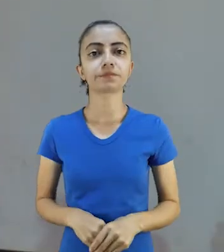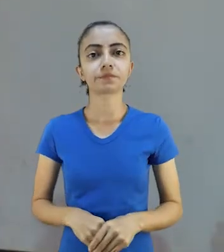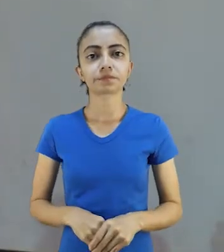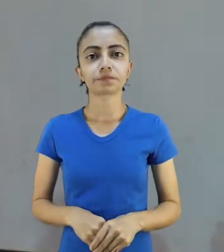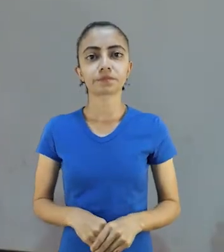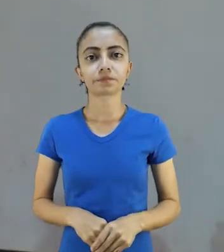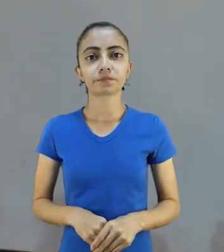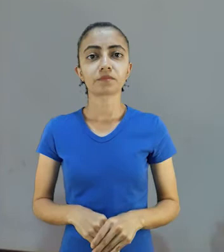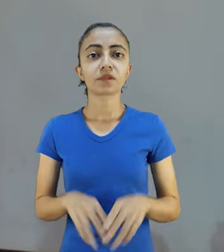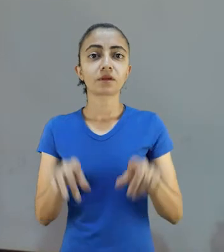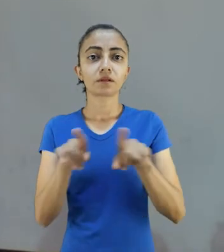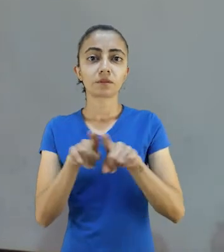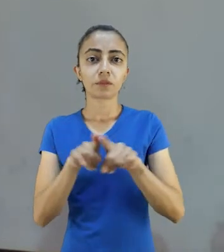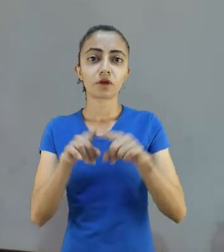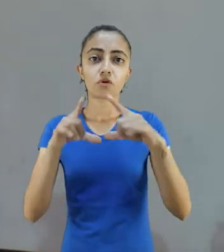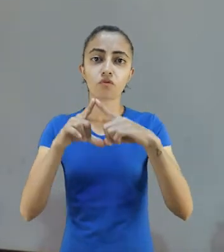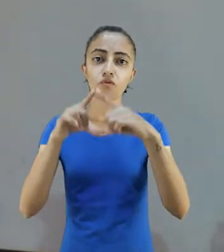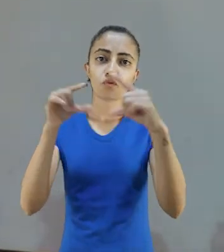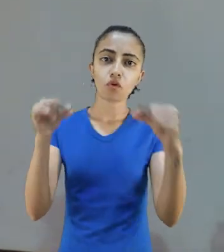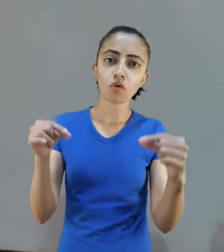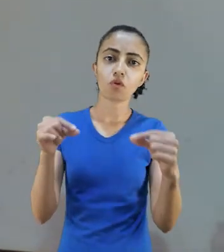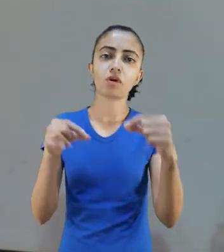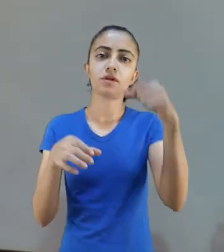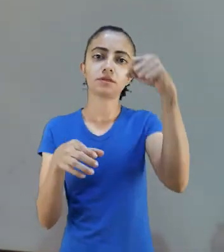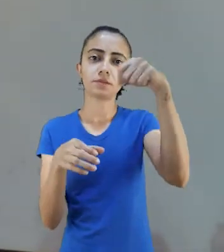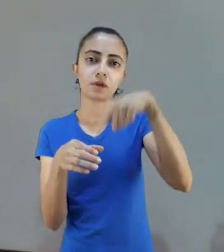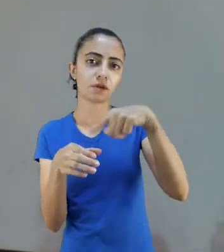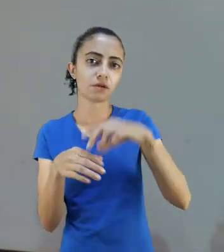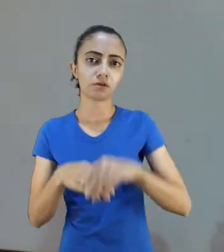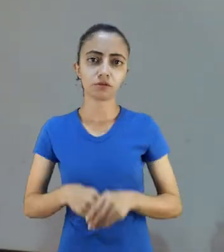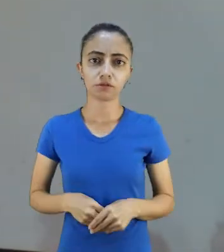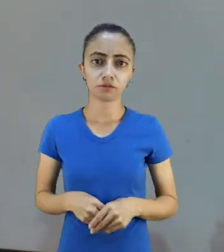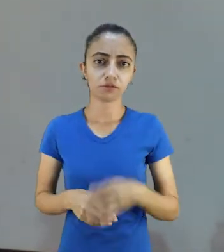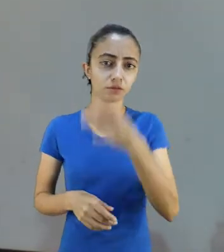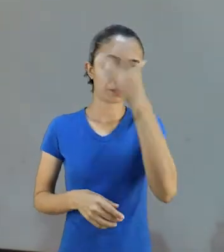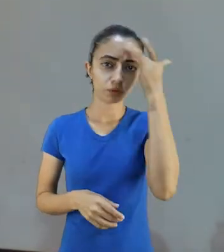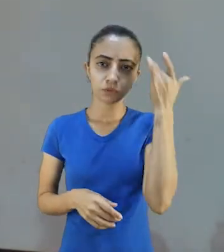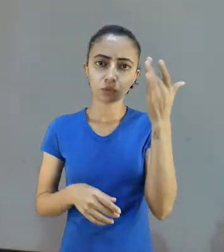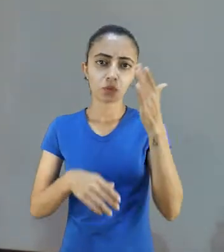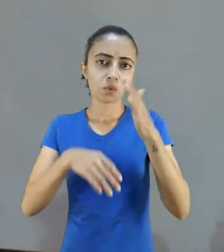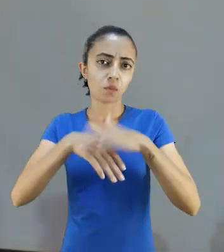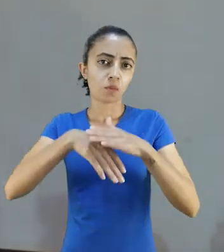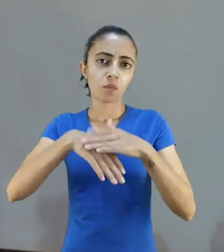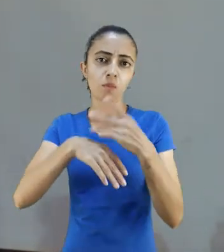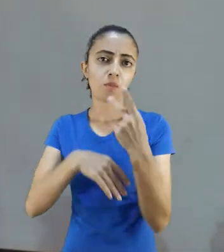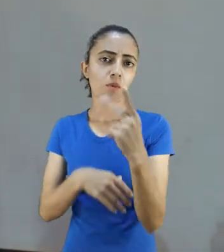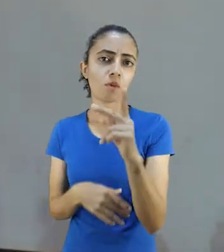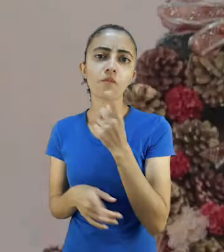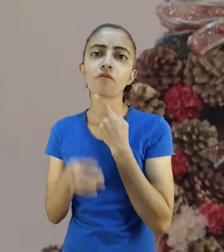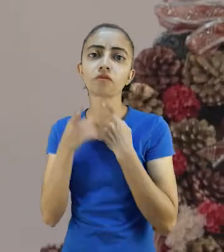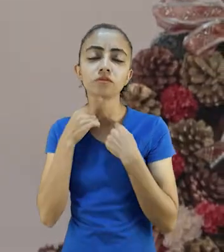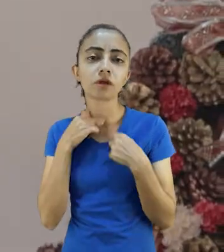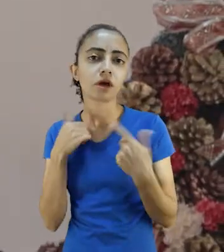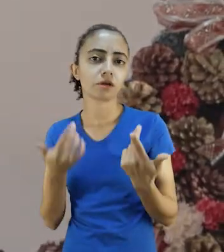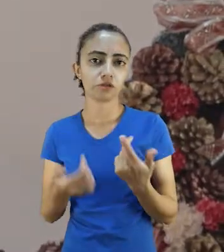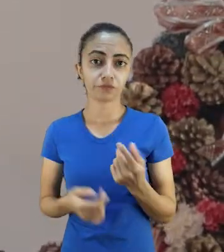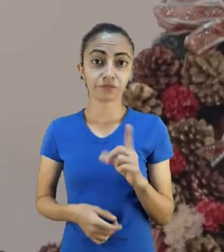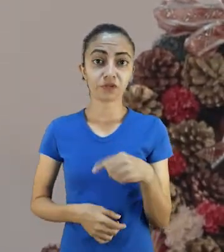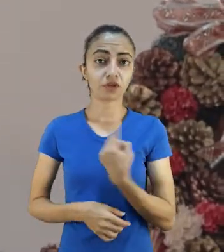Faço ela com folha, com semente. Aí a pessoa depois faz do jeito que quiser, né? A gente só mostra